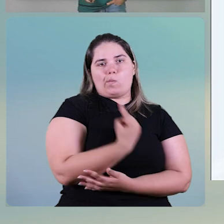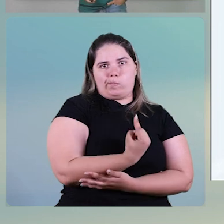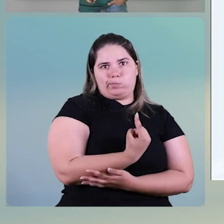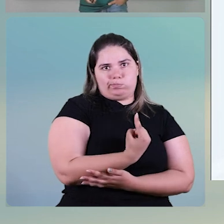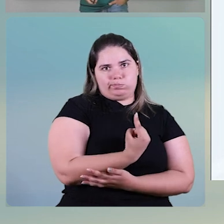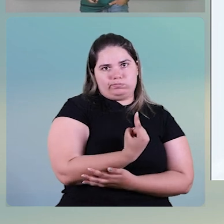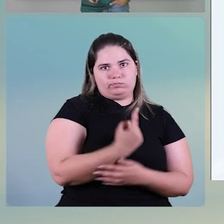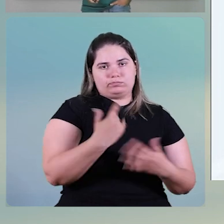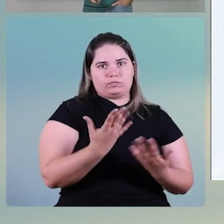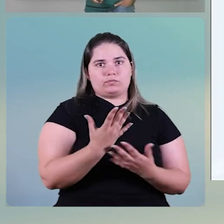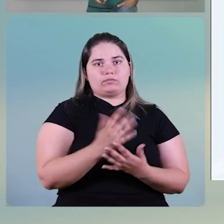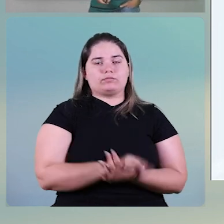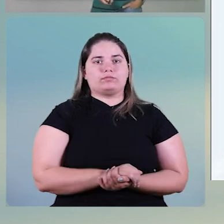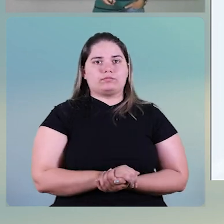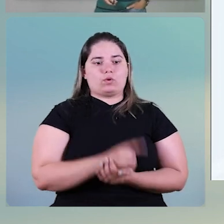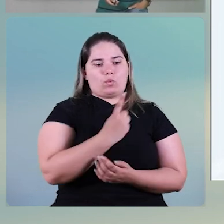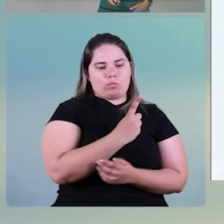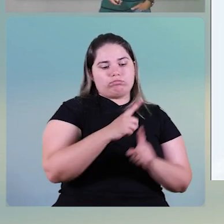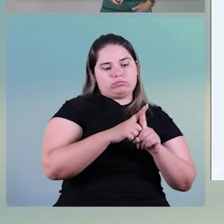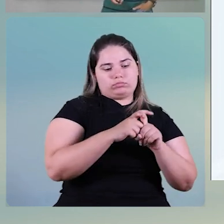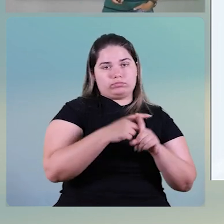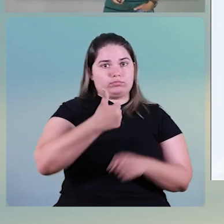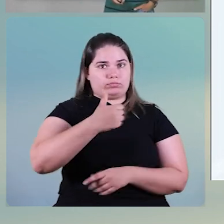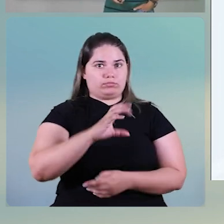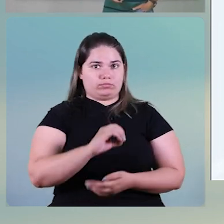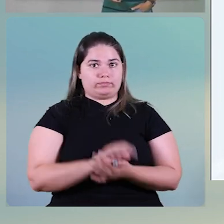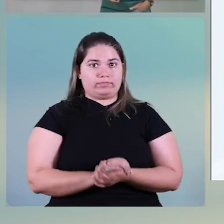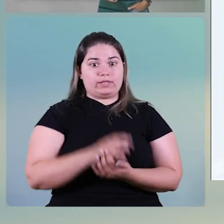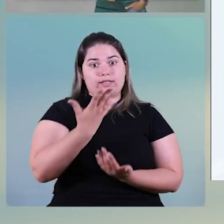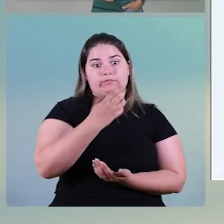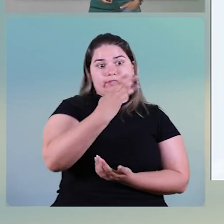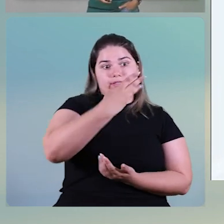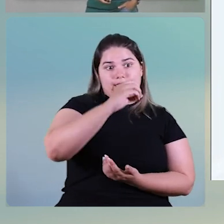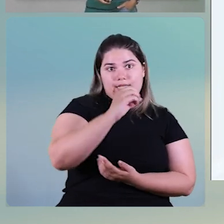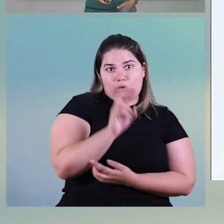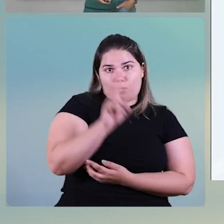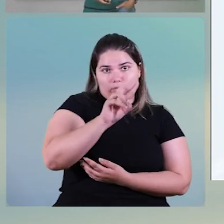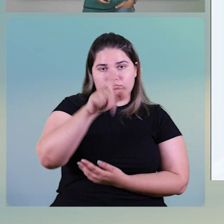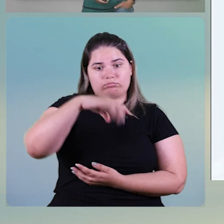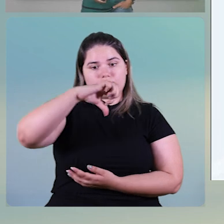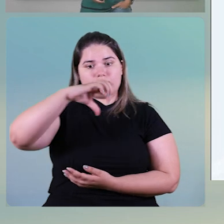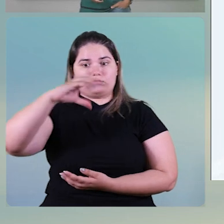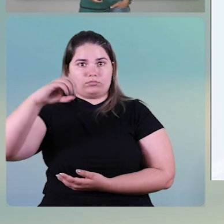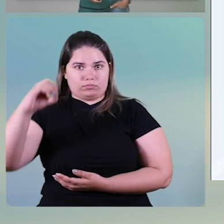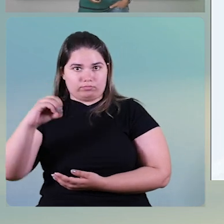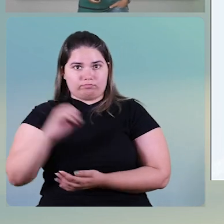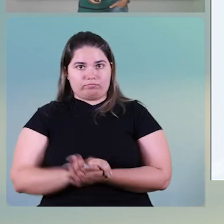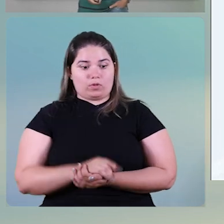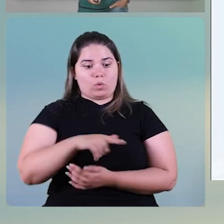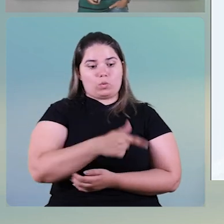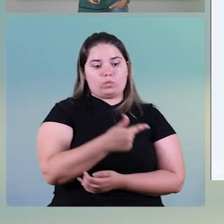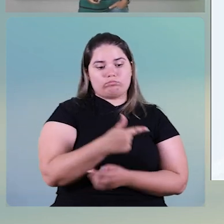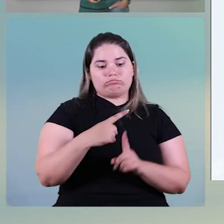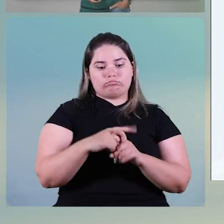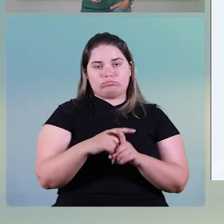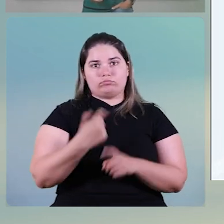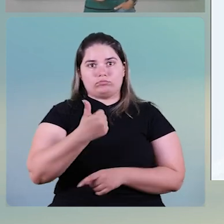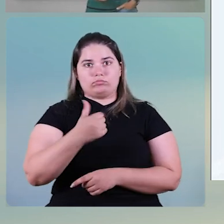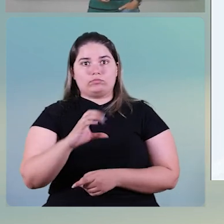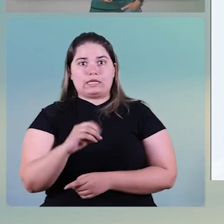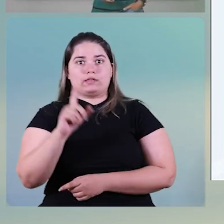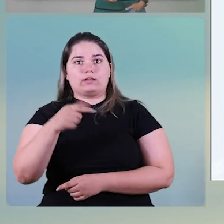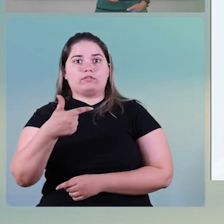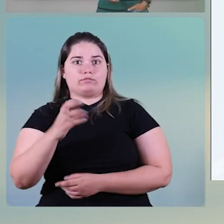que é 1, vezes a gravidade, que é 10. 30 ao quadrado é 900, 2 vezes 10 dá 20,